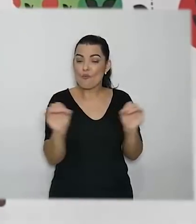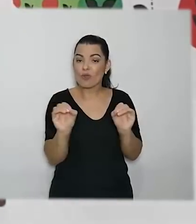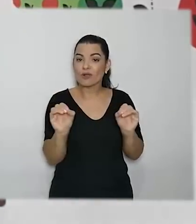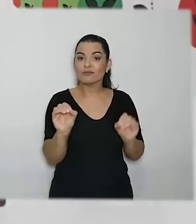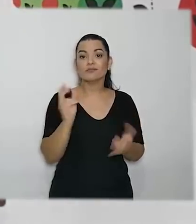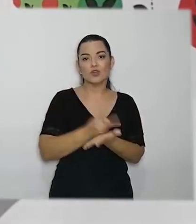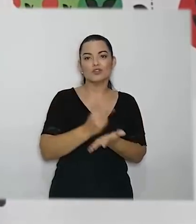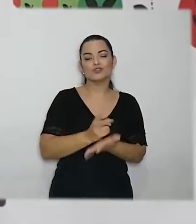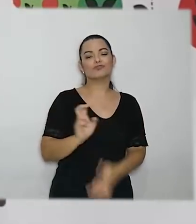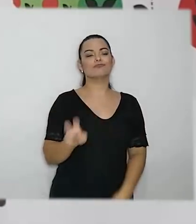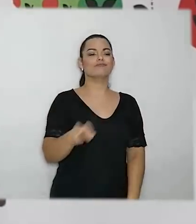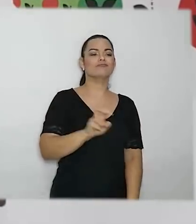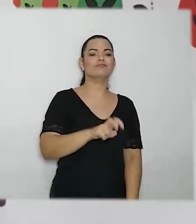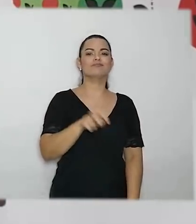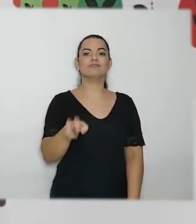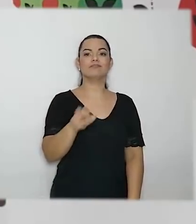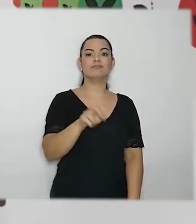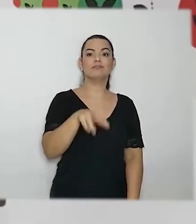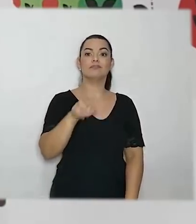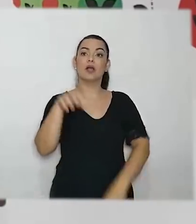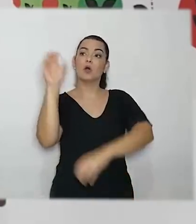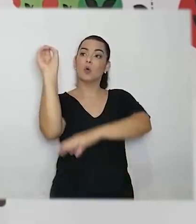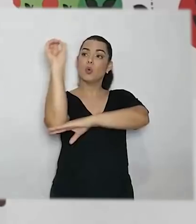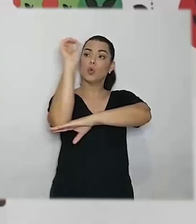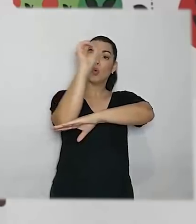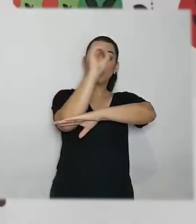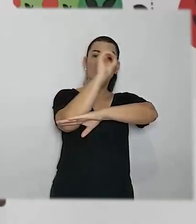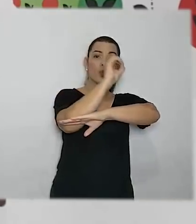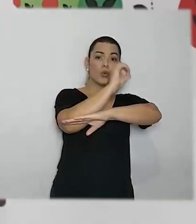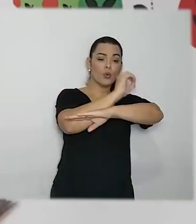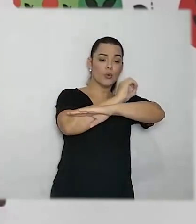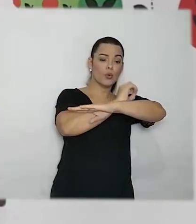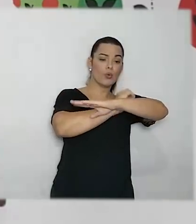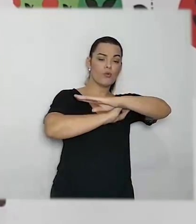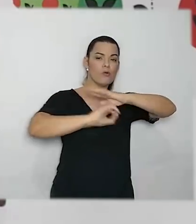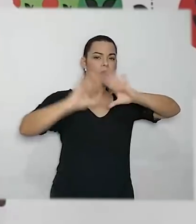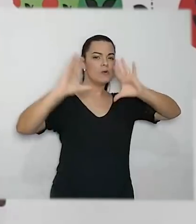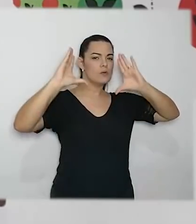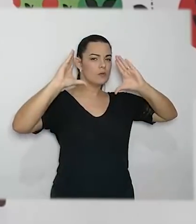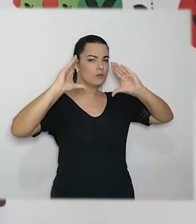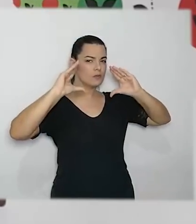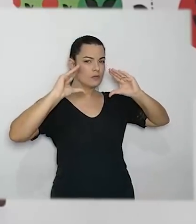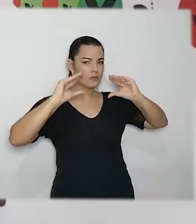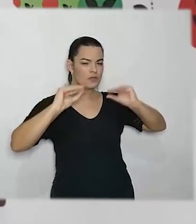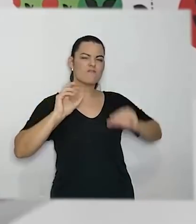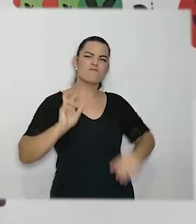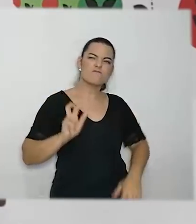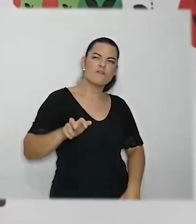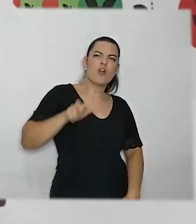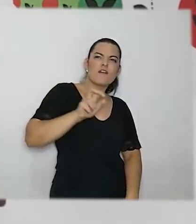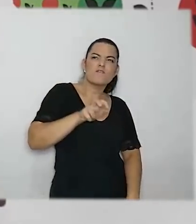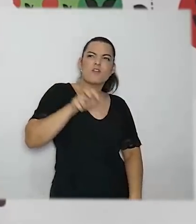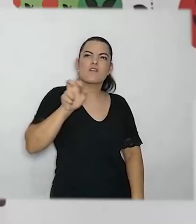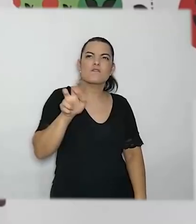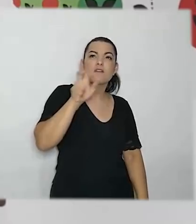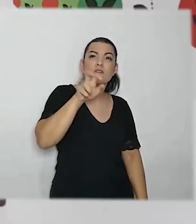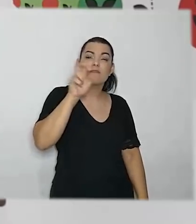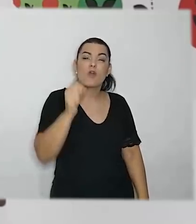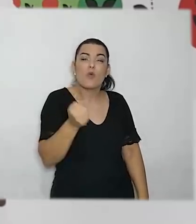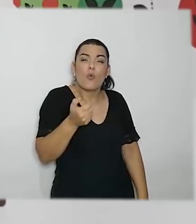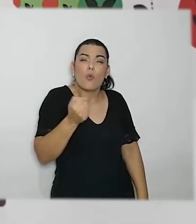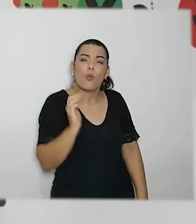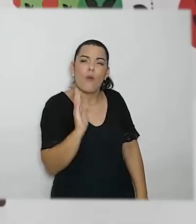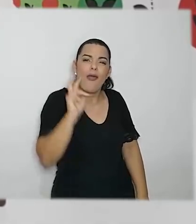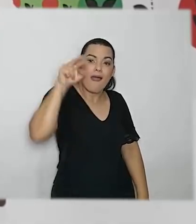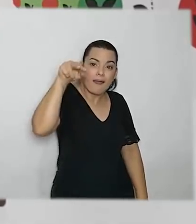e escureceu. E ele estava quase lá em cima. Ele andou muito, hein, turma? Já não